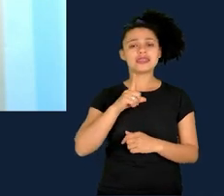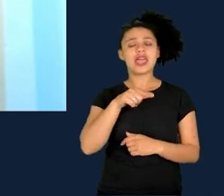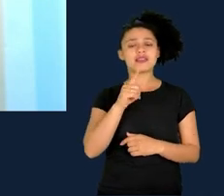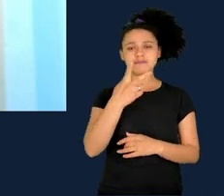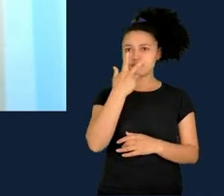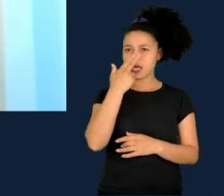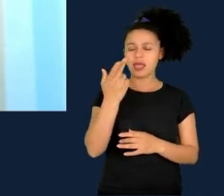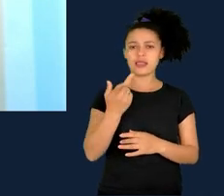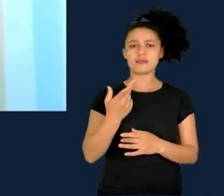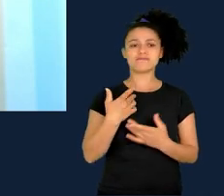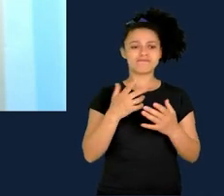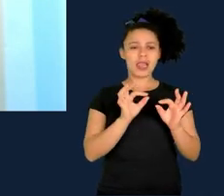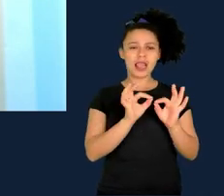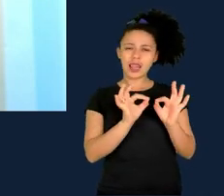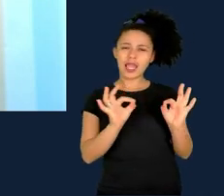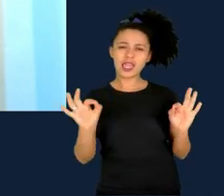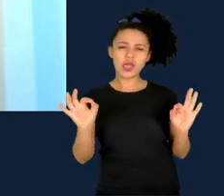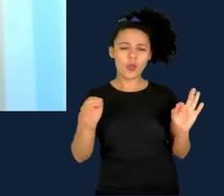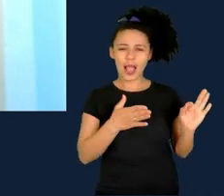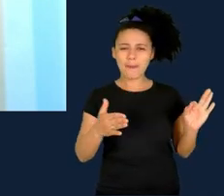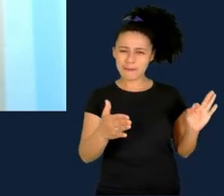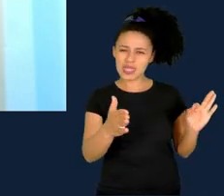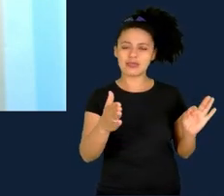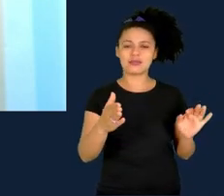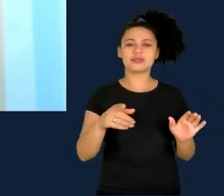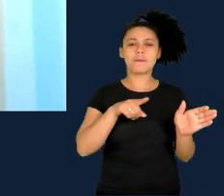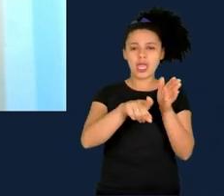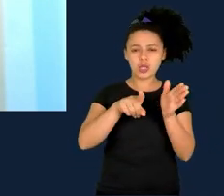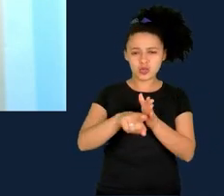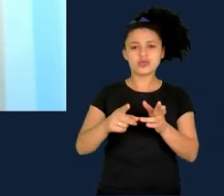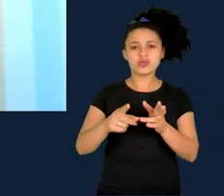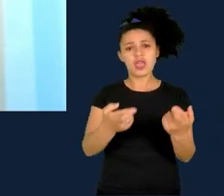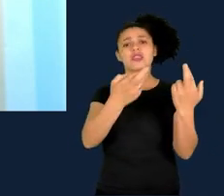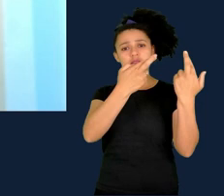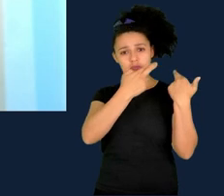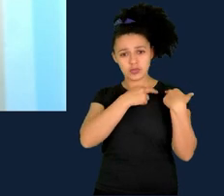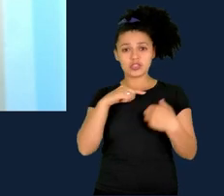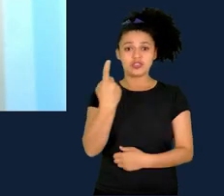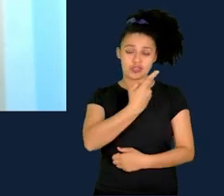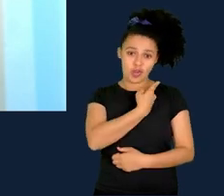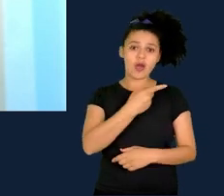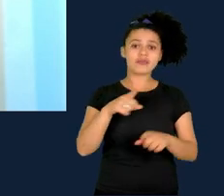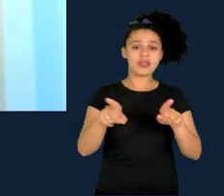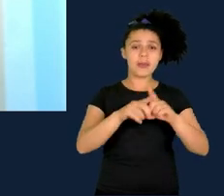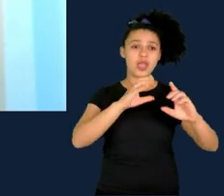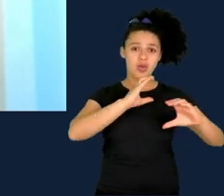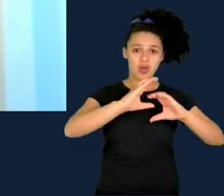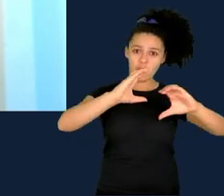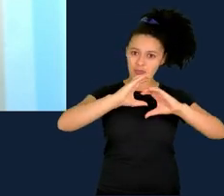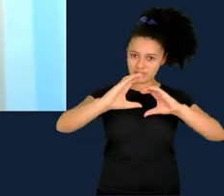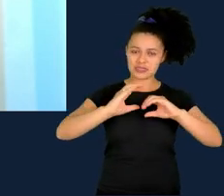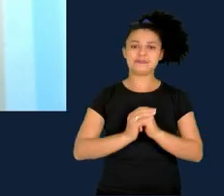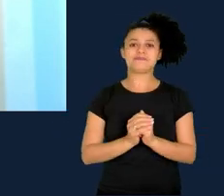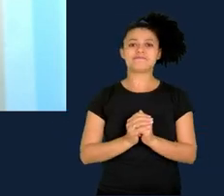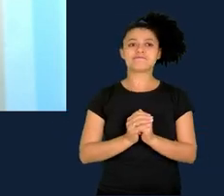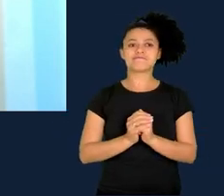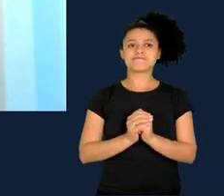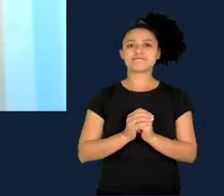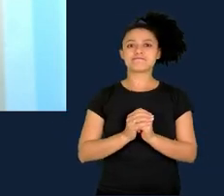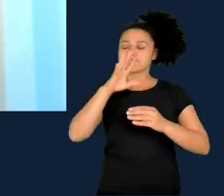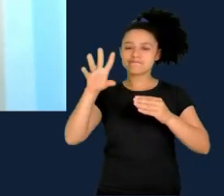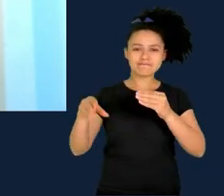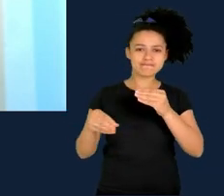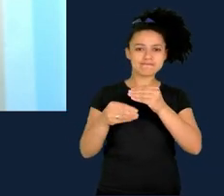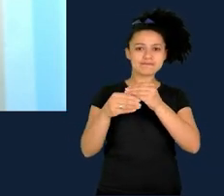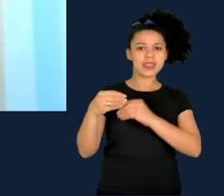de perguntas a ser seguidas. Eu acho que é uma responsabilidade dos comunicadores tentar incluir